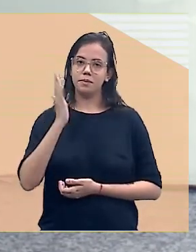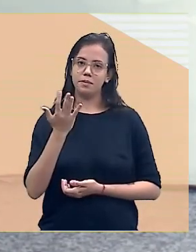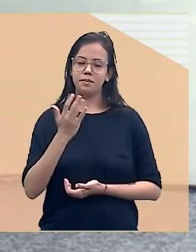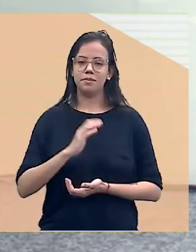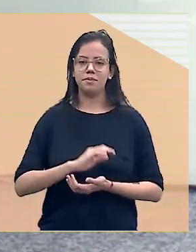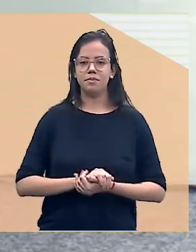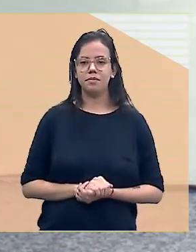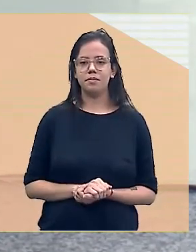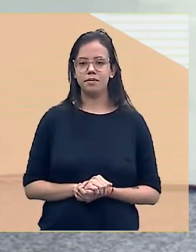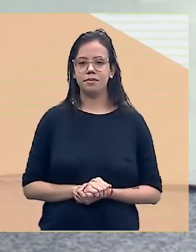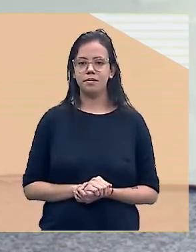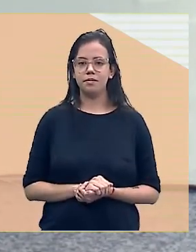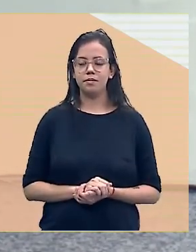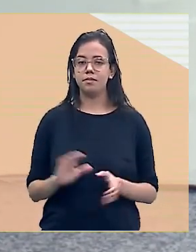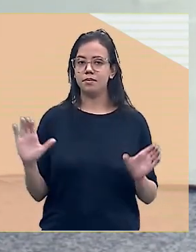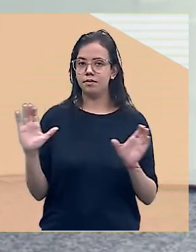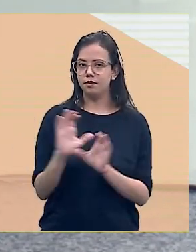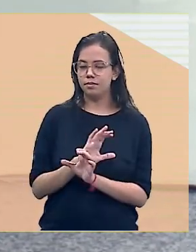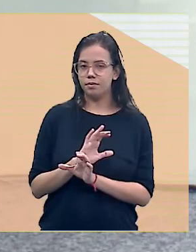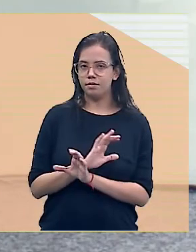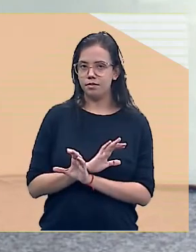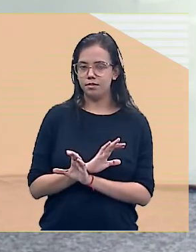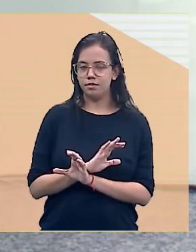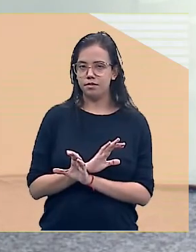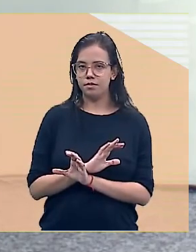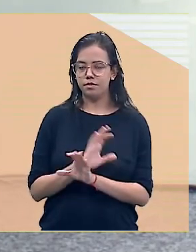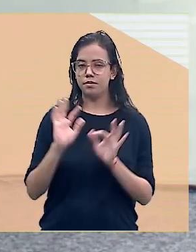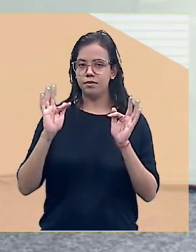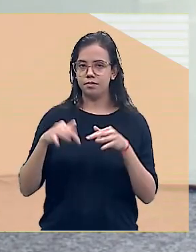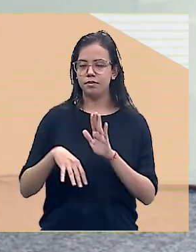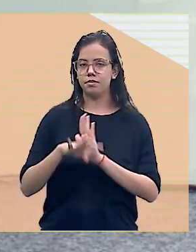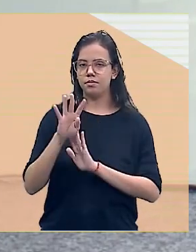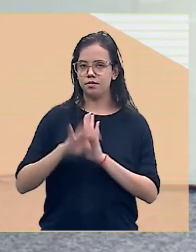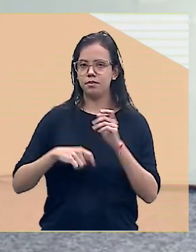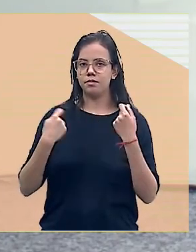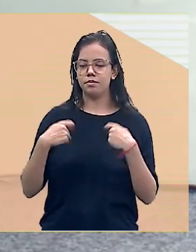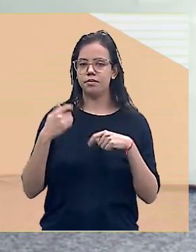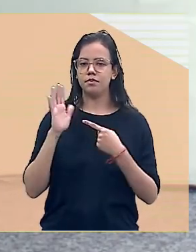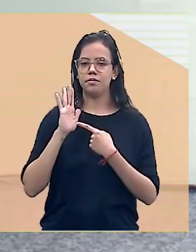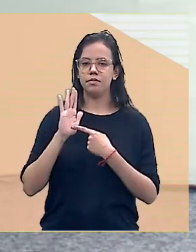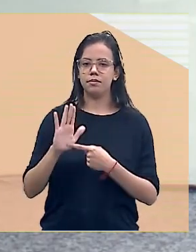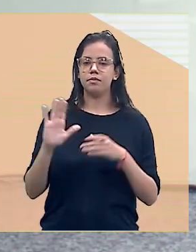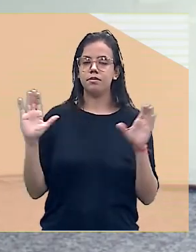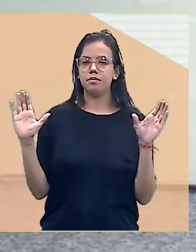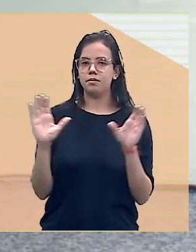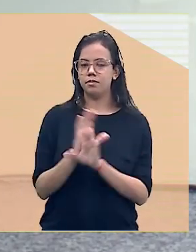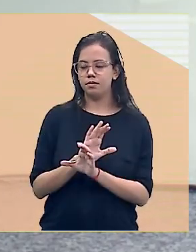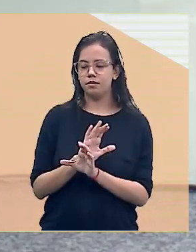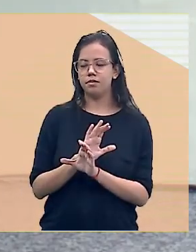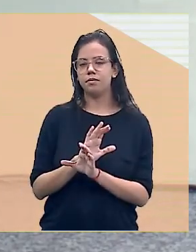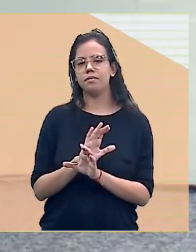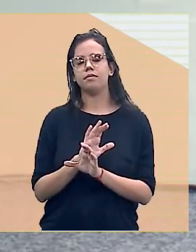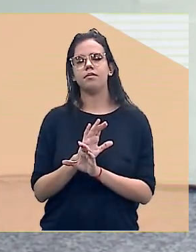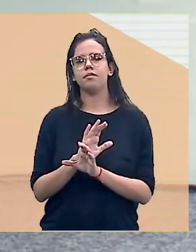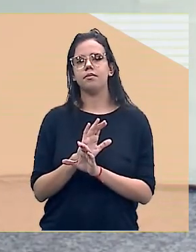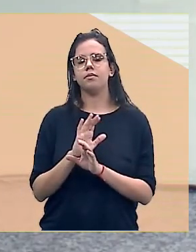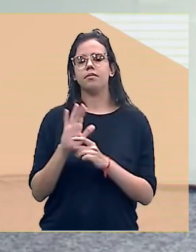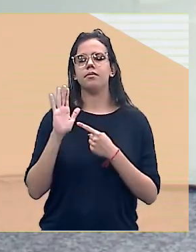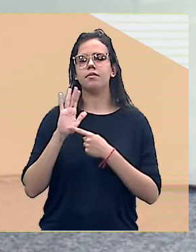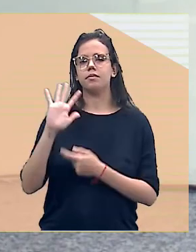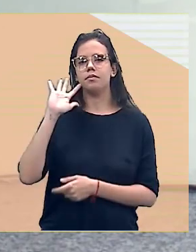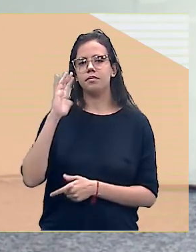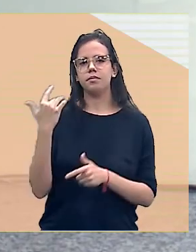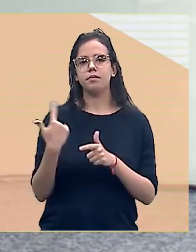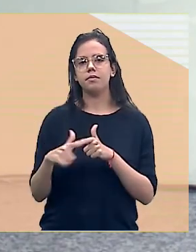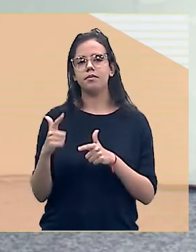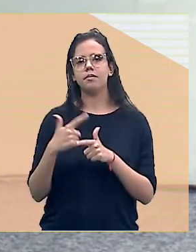solução e lá na conclusão Tá certo no desfecho do texto você vai ter que apresentar uma solução para esse